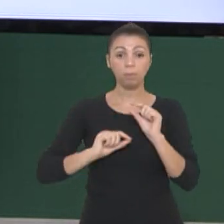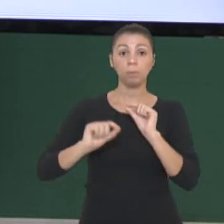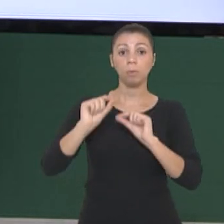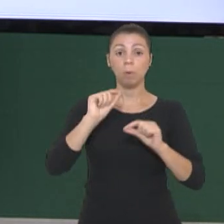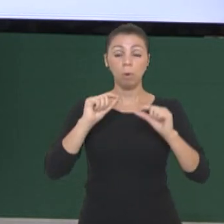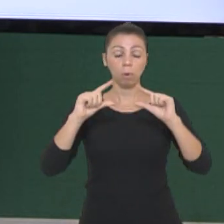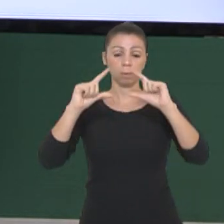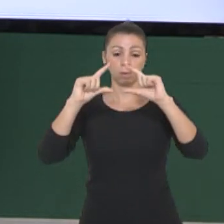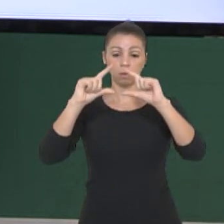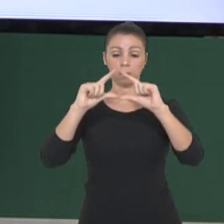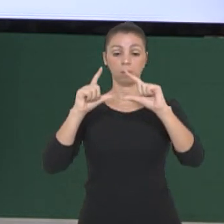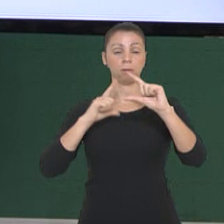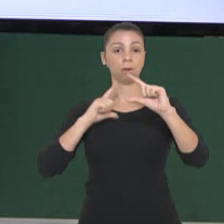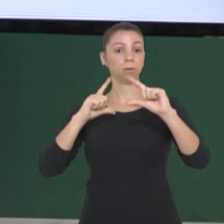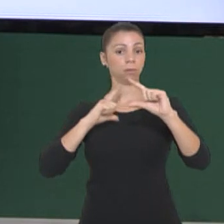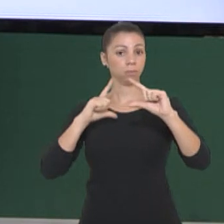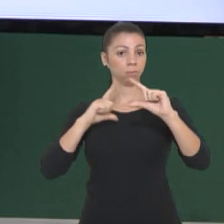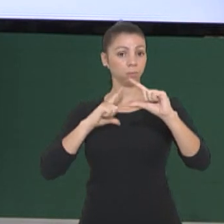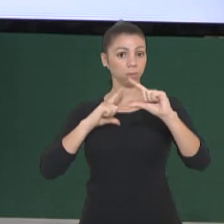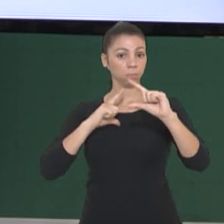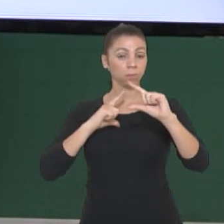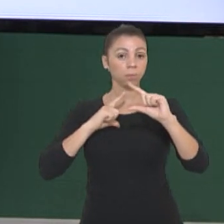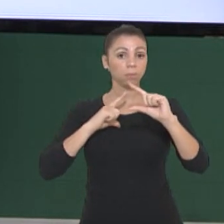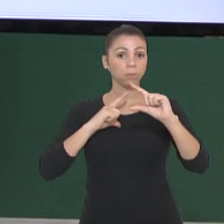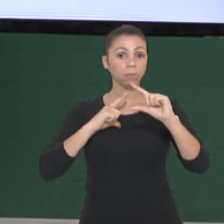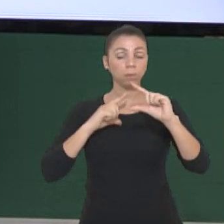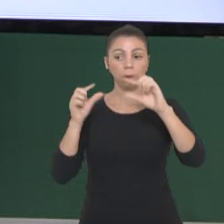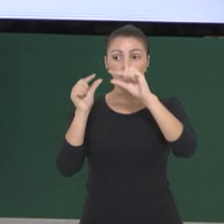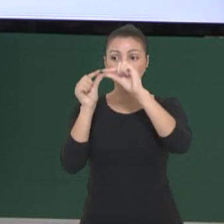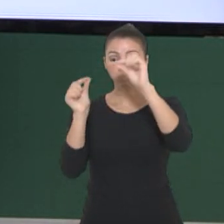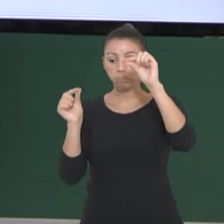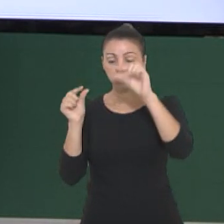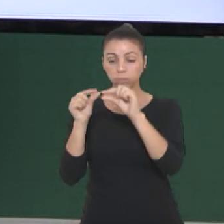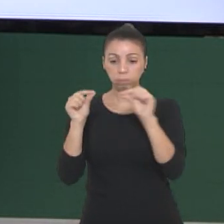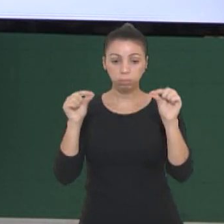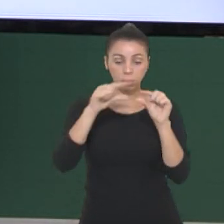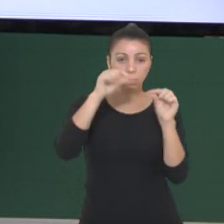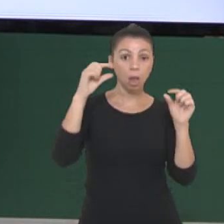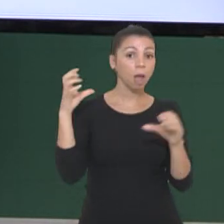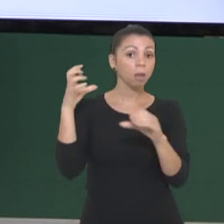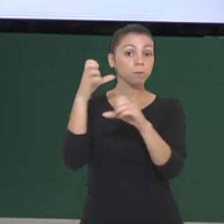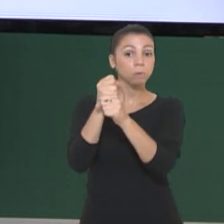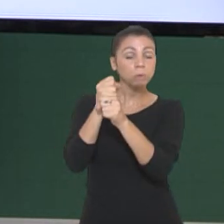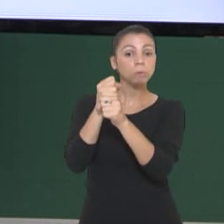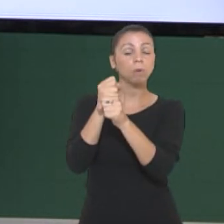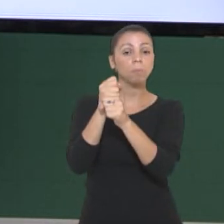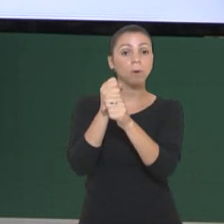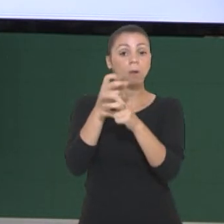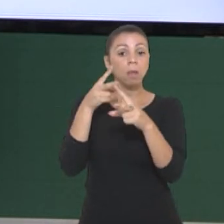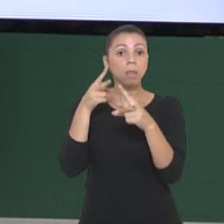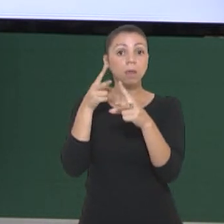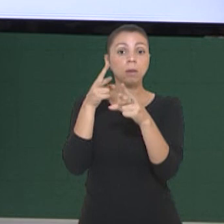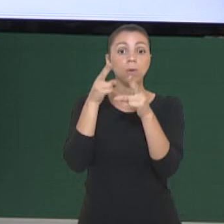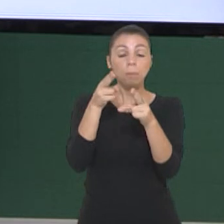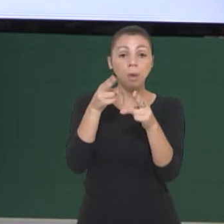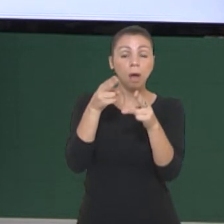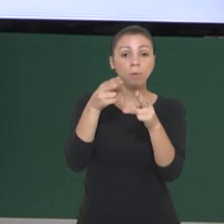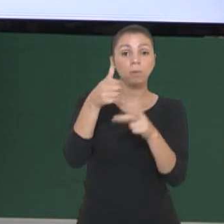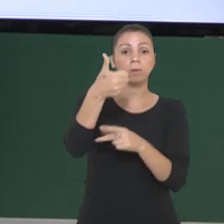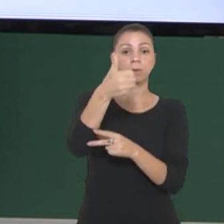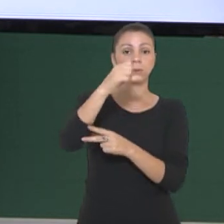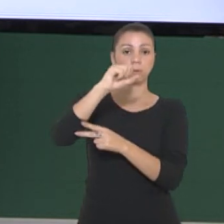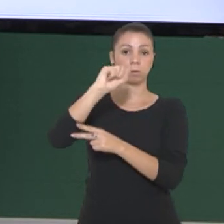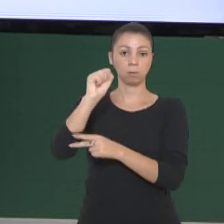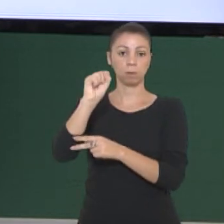a existência de triângulo é que exista a soma de todos os ângulos internos deles seja igual a 180